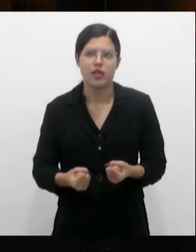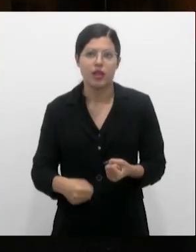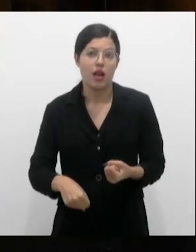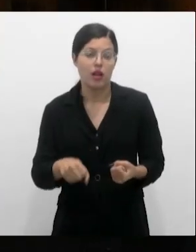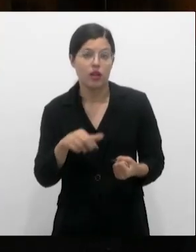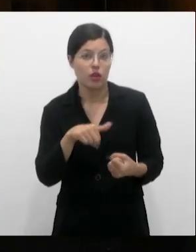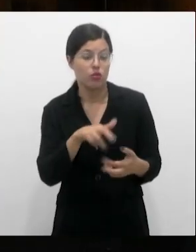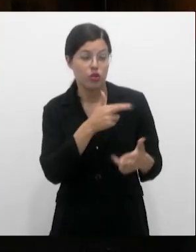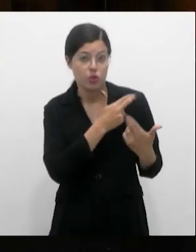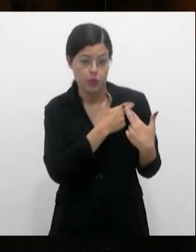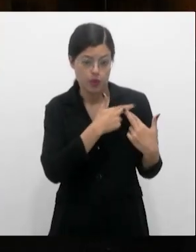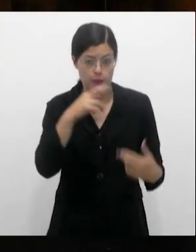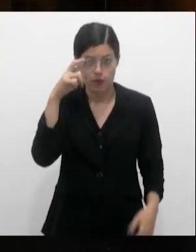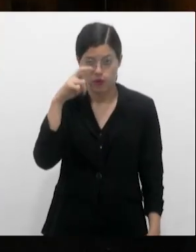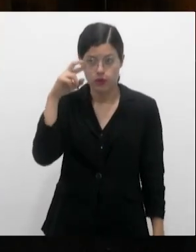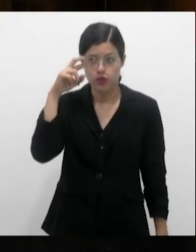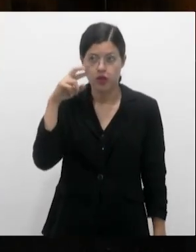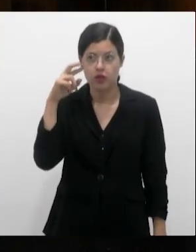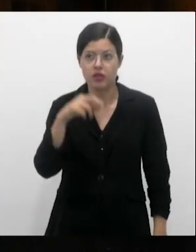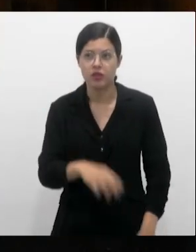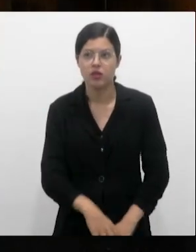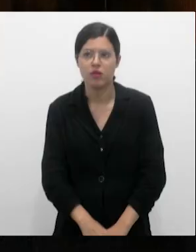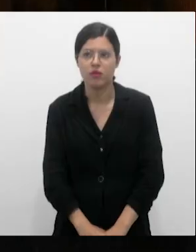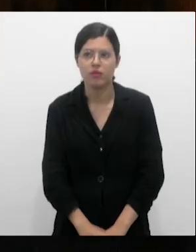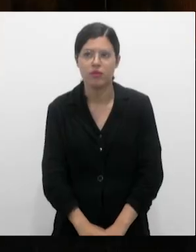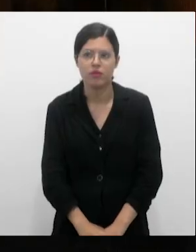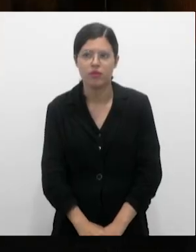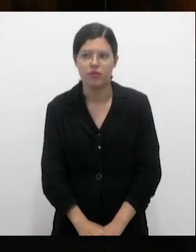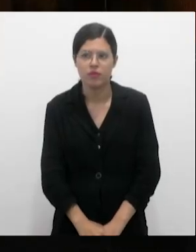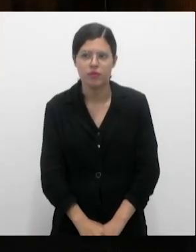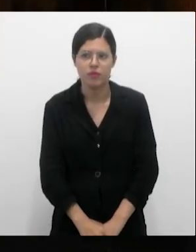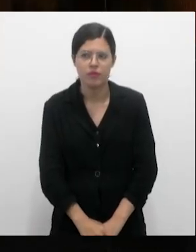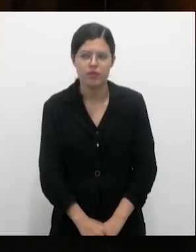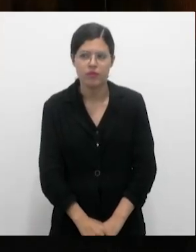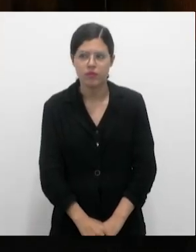fiscalização tenha sido... Só um minuto aqui, infelizmente.